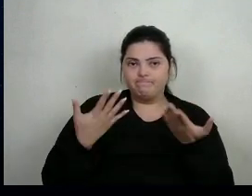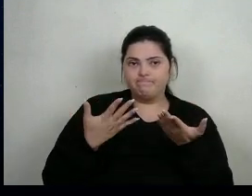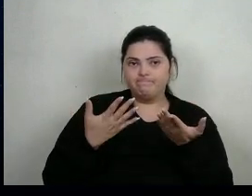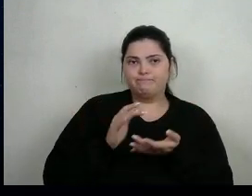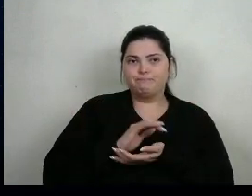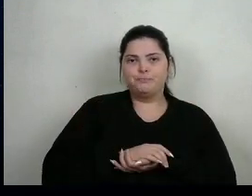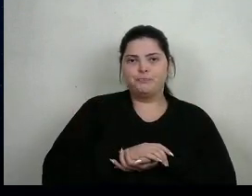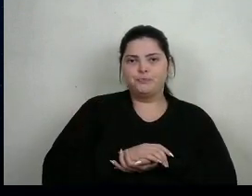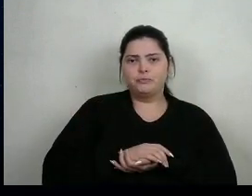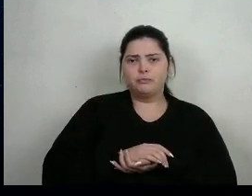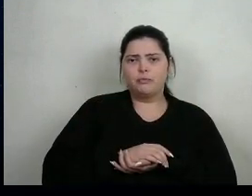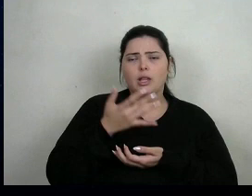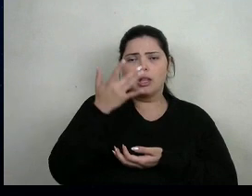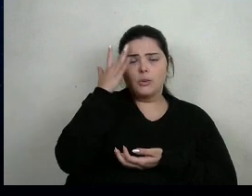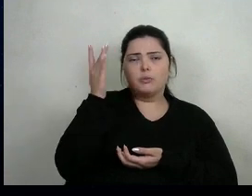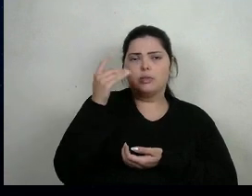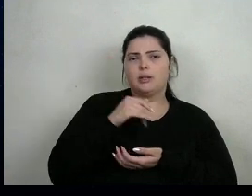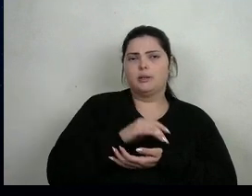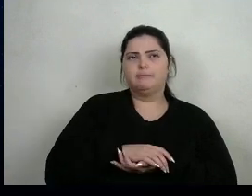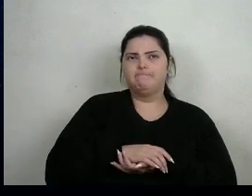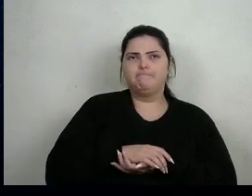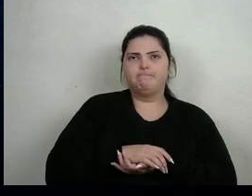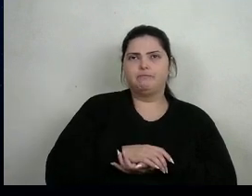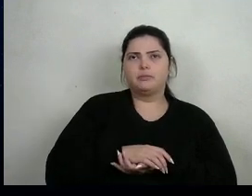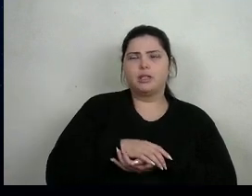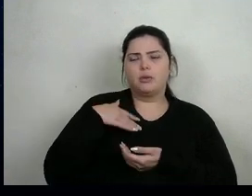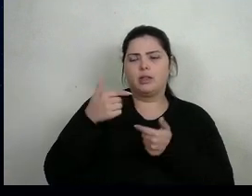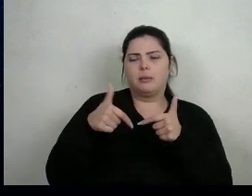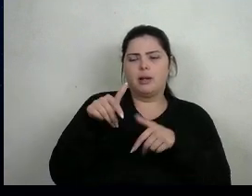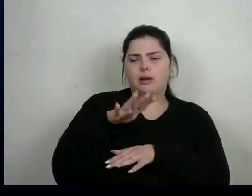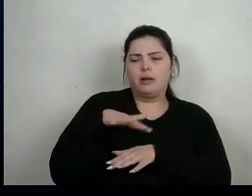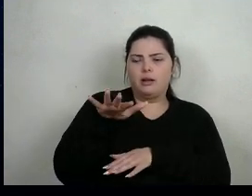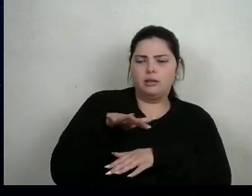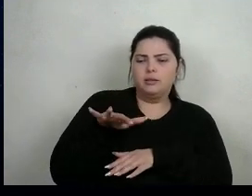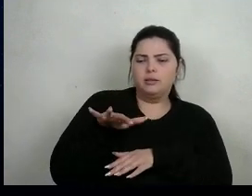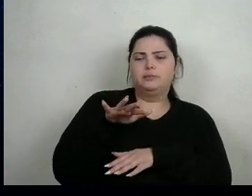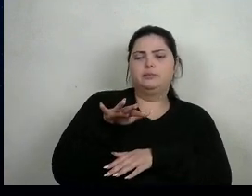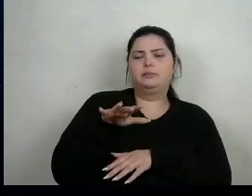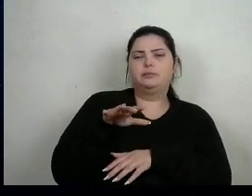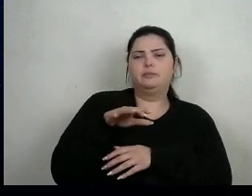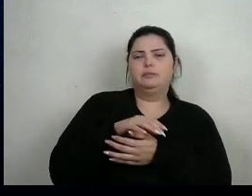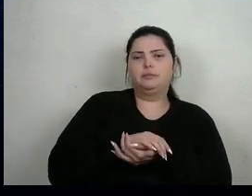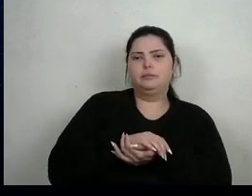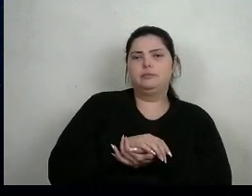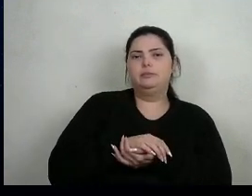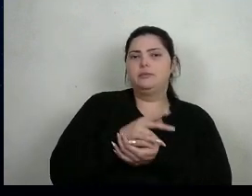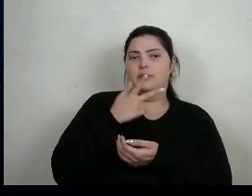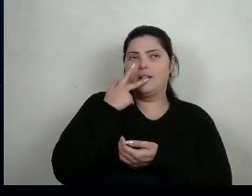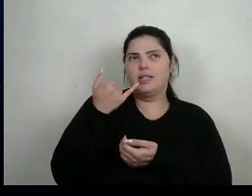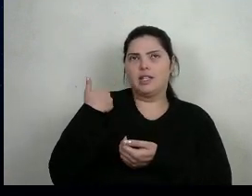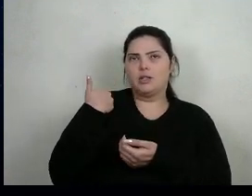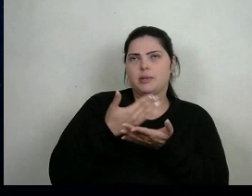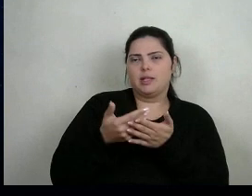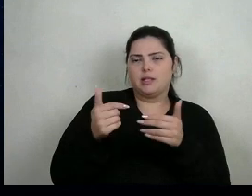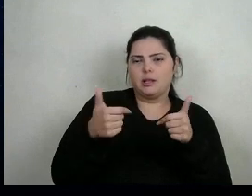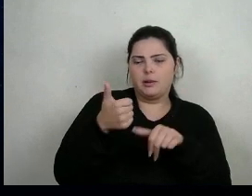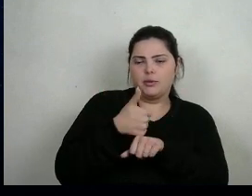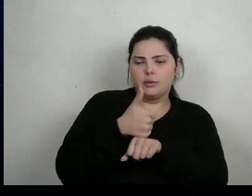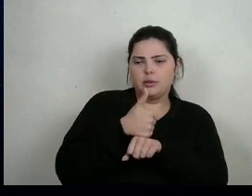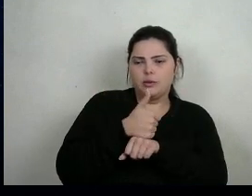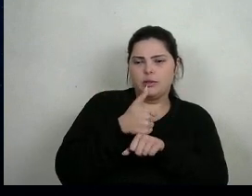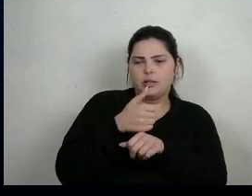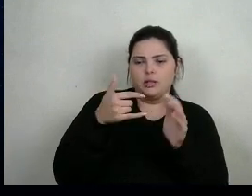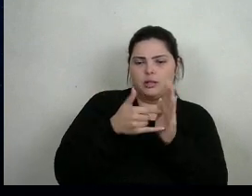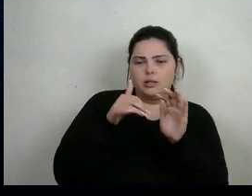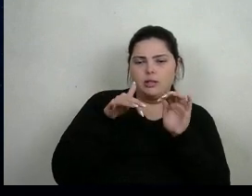eu não sei vocês eu tô na área já vou entregar a idade eu comecei a trabalhar profissionalmente desenvolvendo sistemas